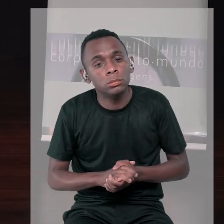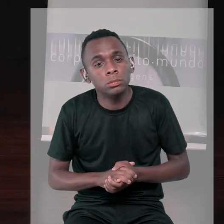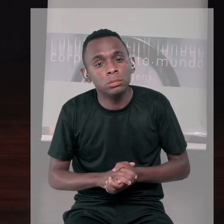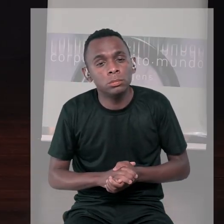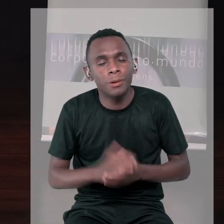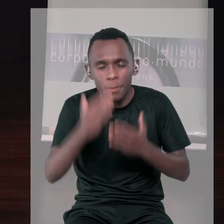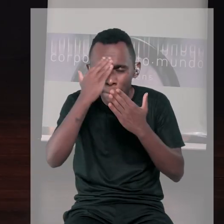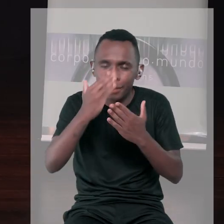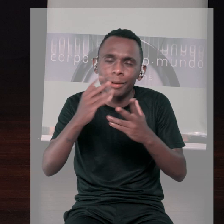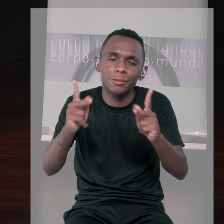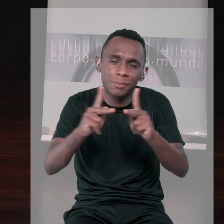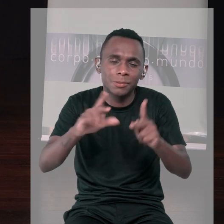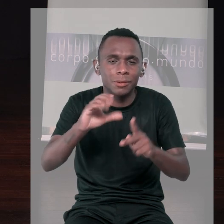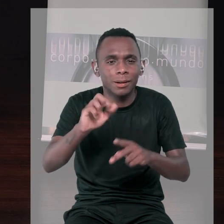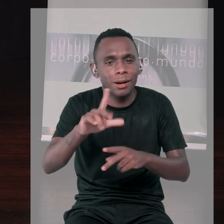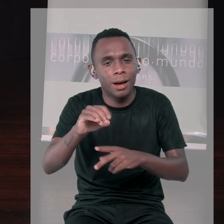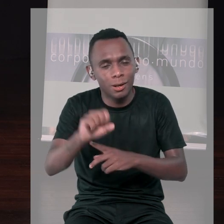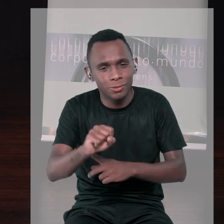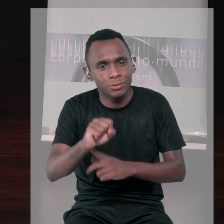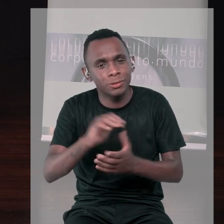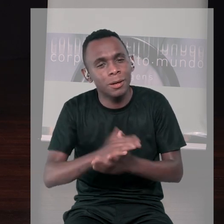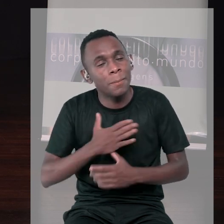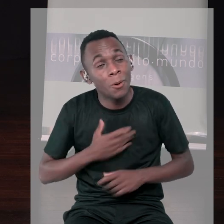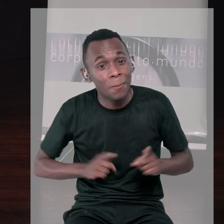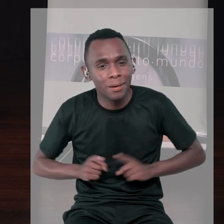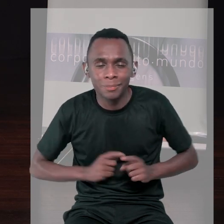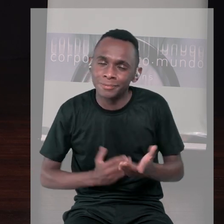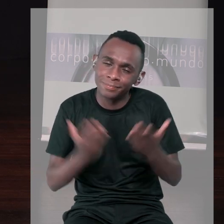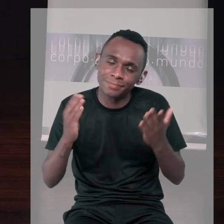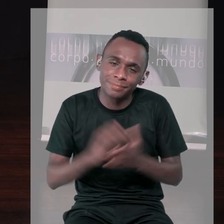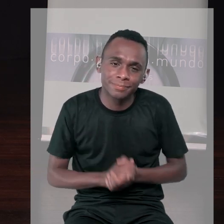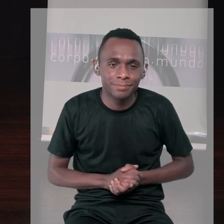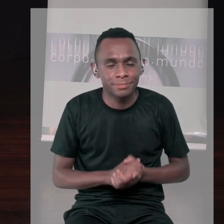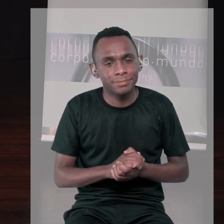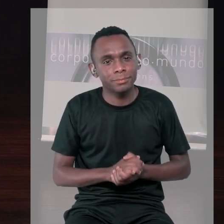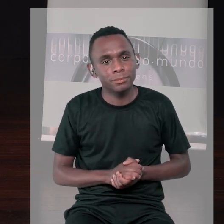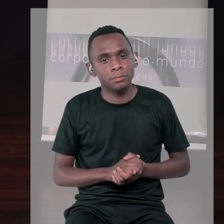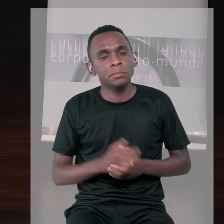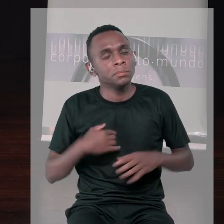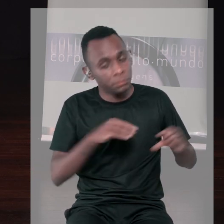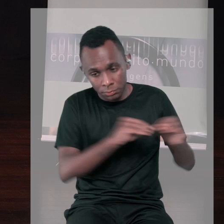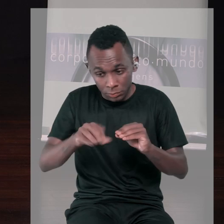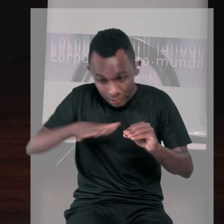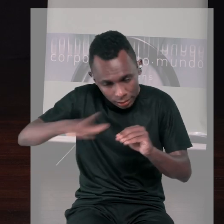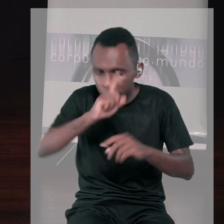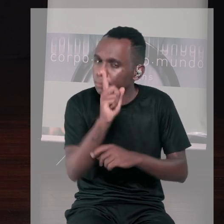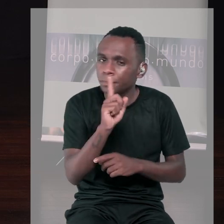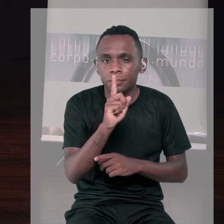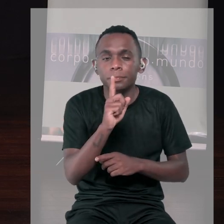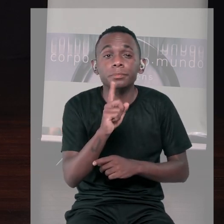Brandão, meu primo. Olha, não, eu não transportei, não. E eu acho que, assim,